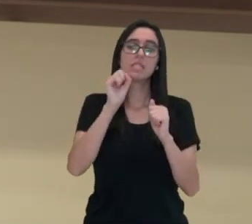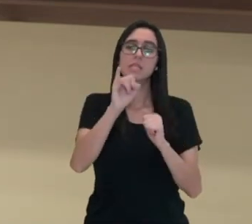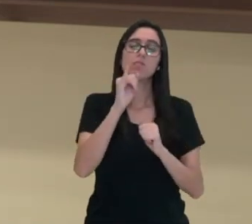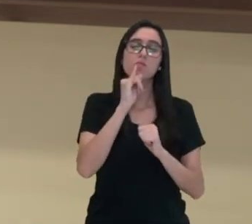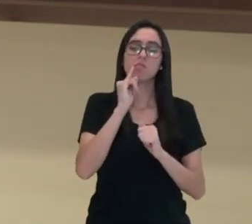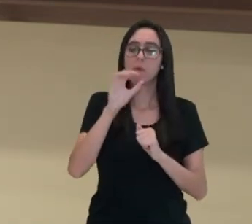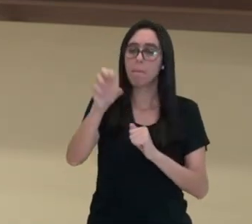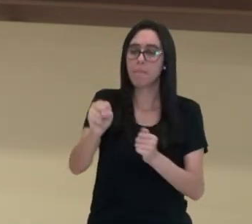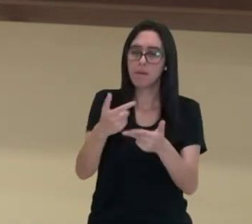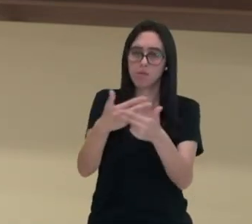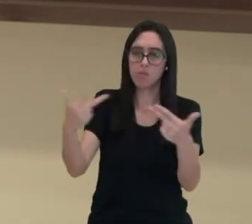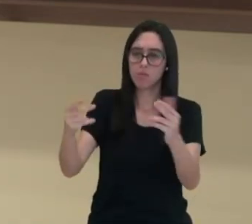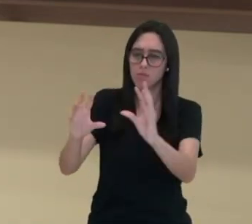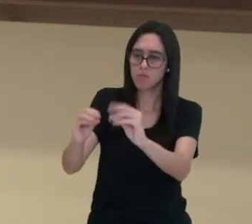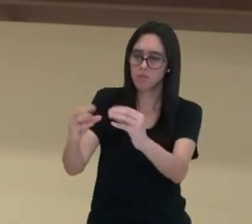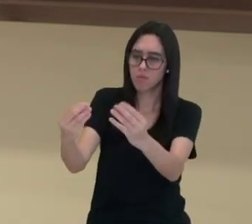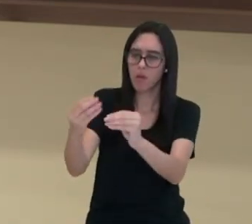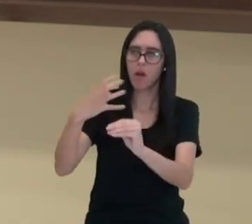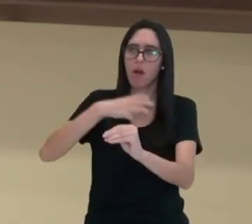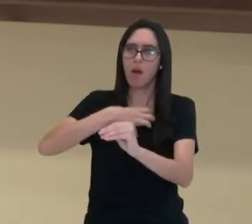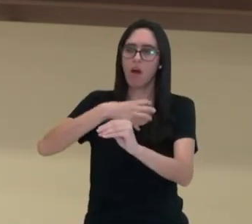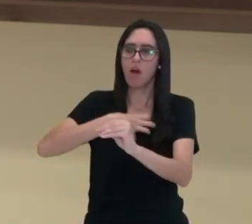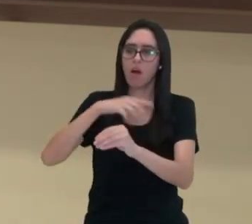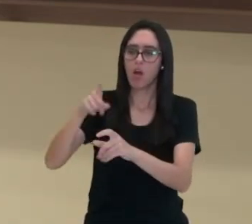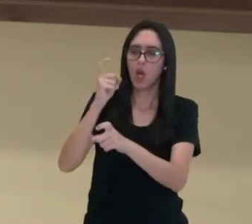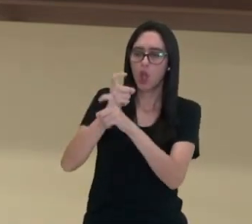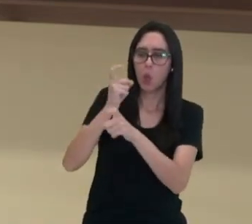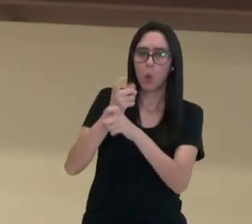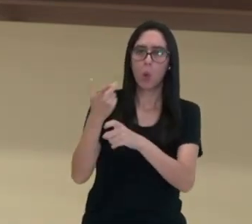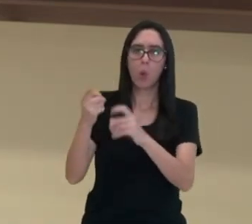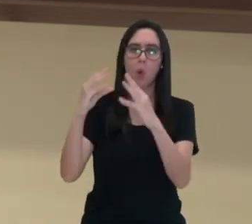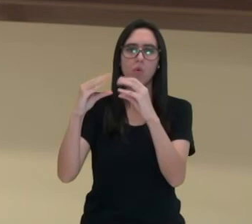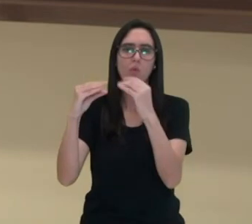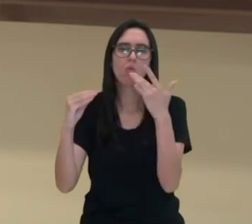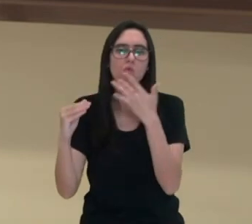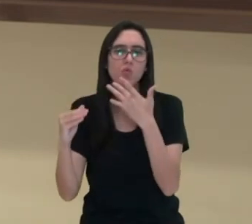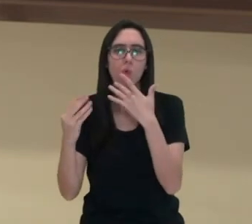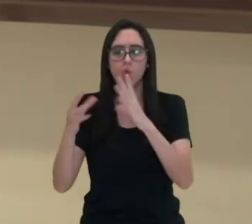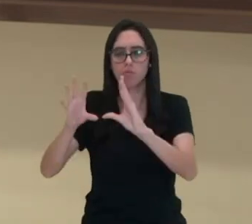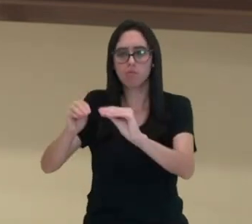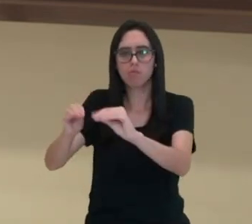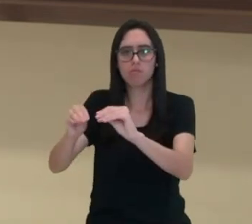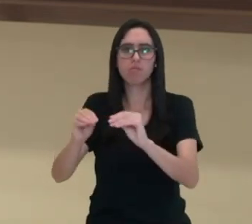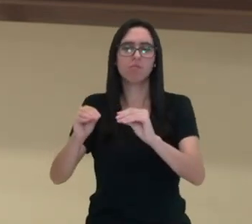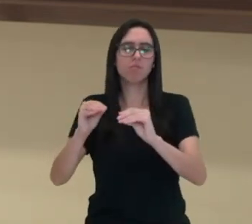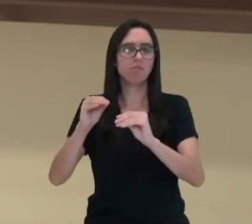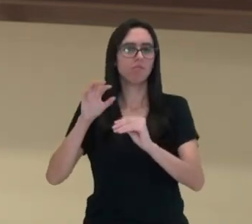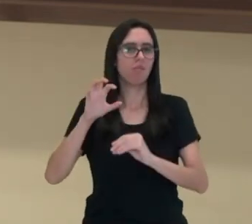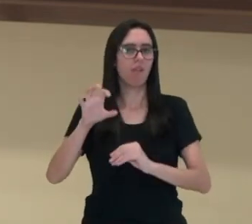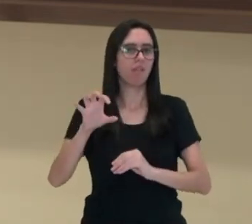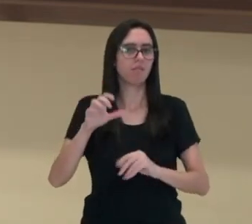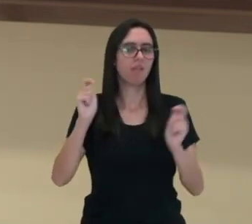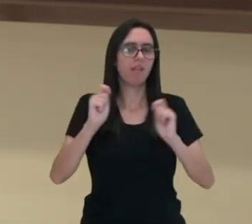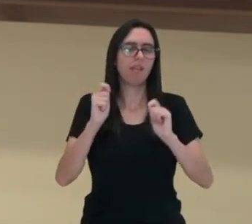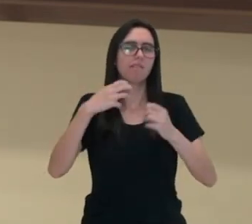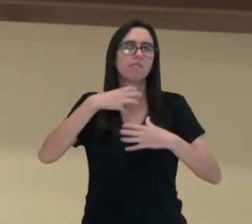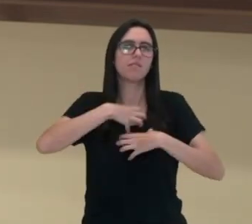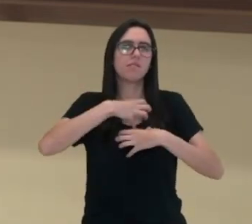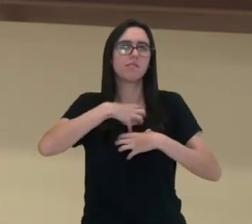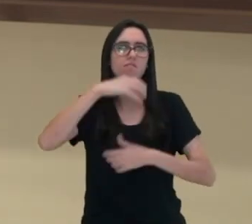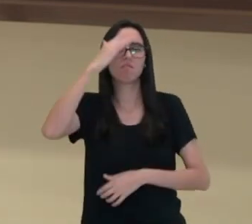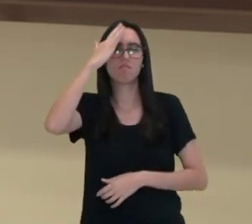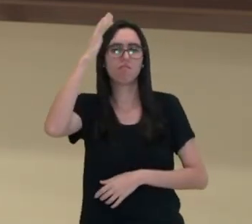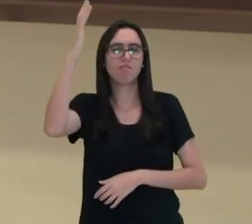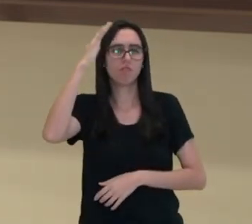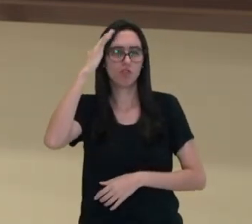ou rígido por meio do tato. Se eu puder tocar, eu sei, né, quais são os elementos que o constituem, eu consigo sentir, né, por